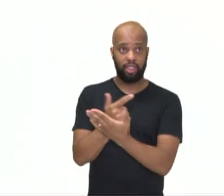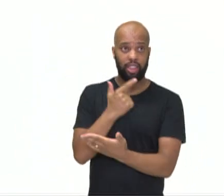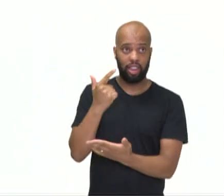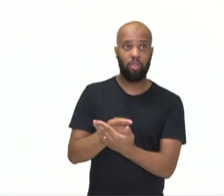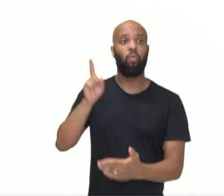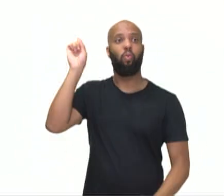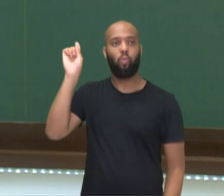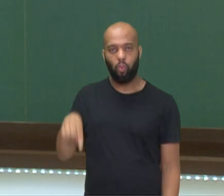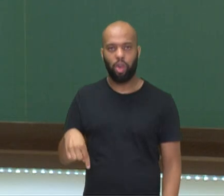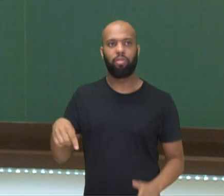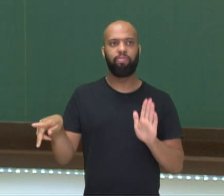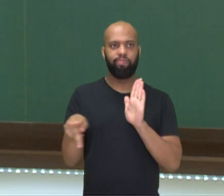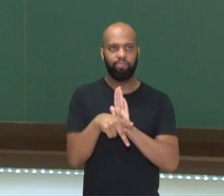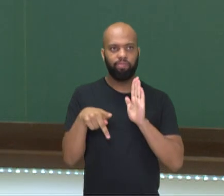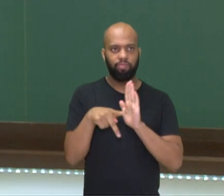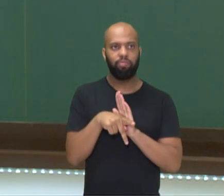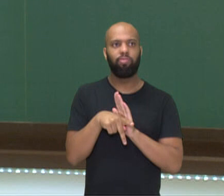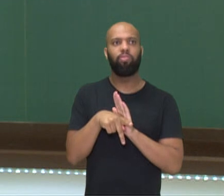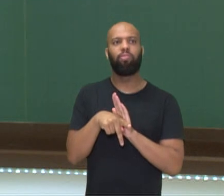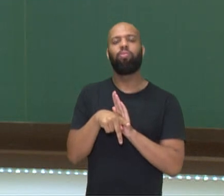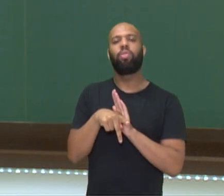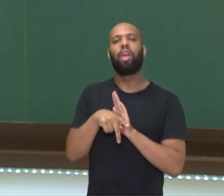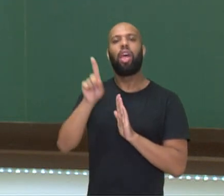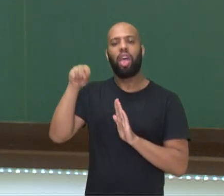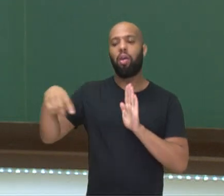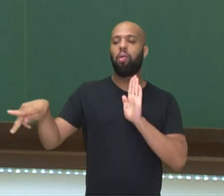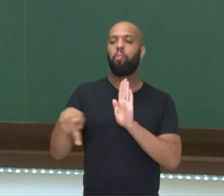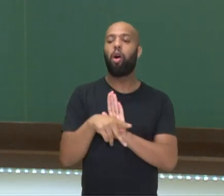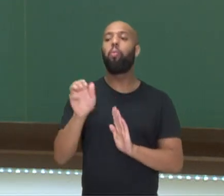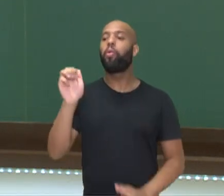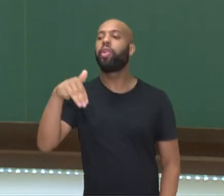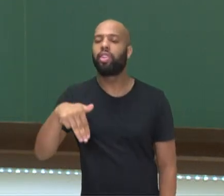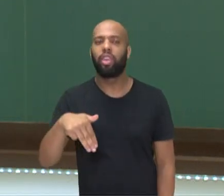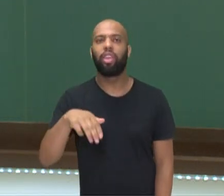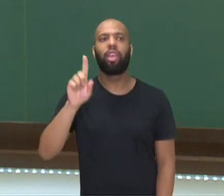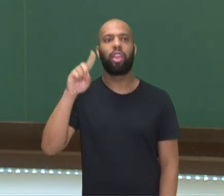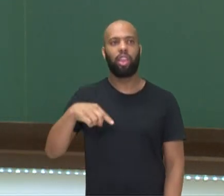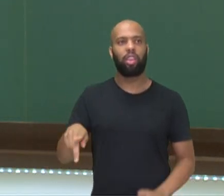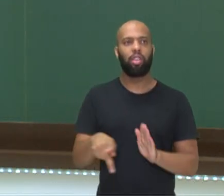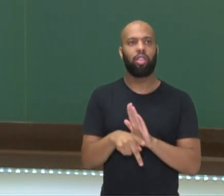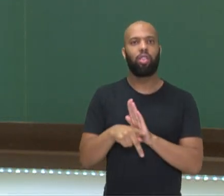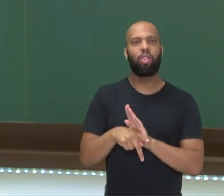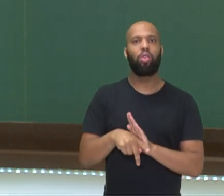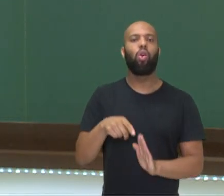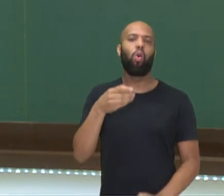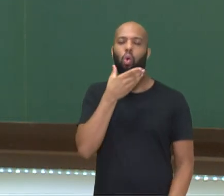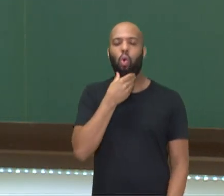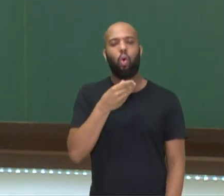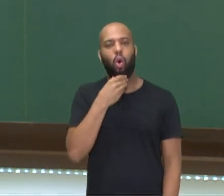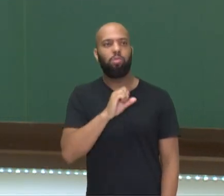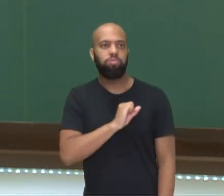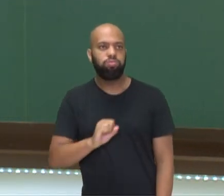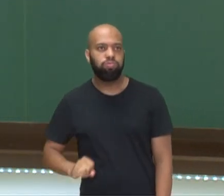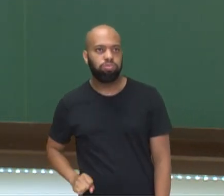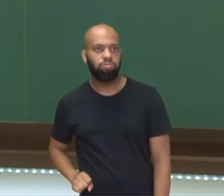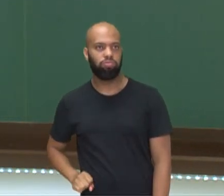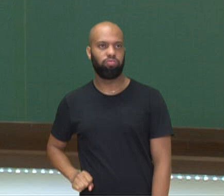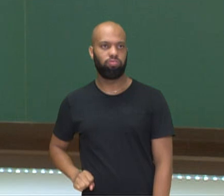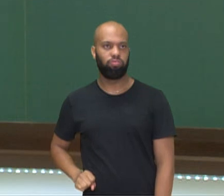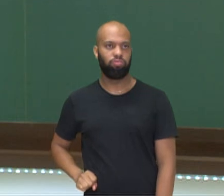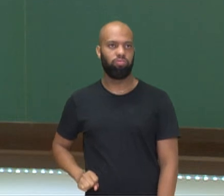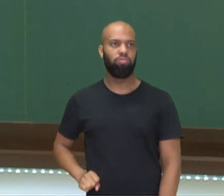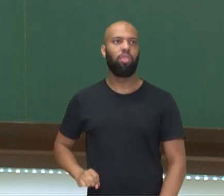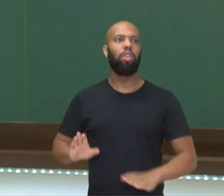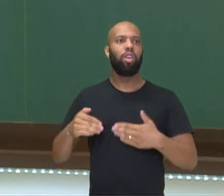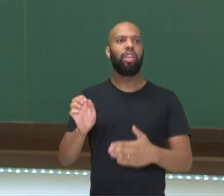Gomes. Veja que o livro pertence a quem? Ao Senhor Gomes, né? Então, são. Quem